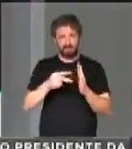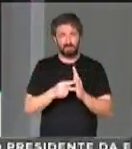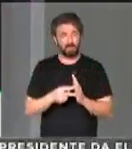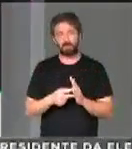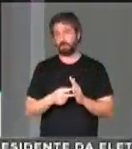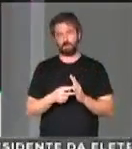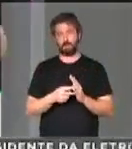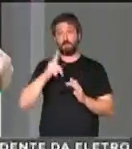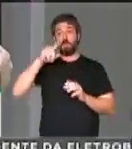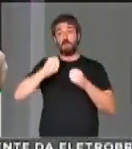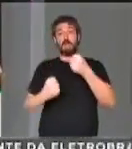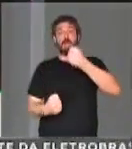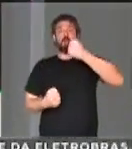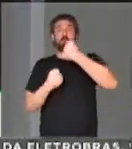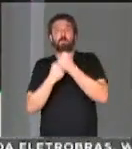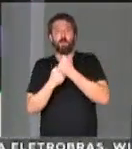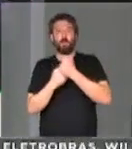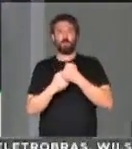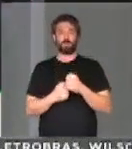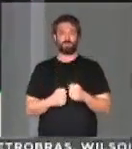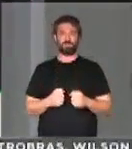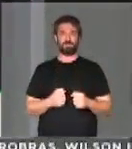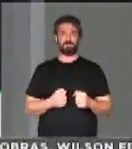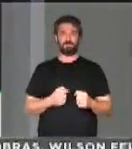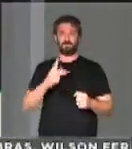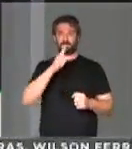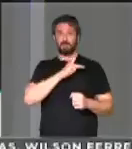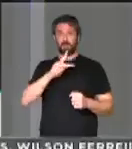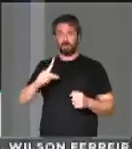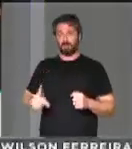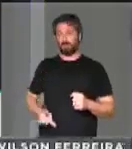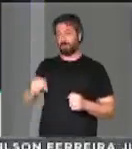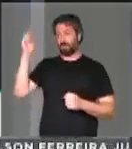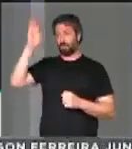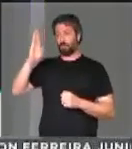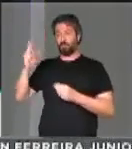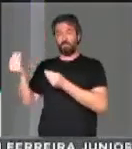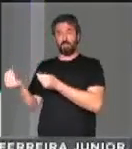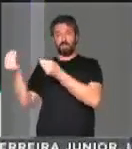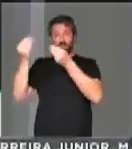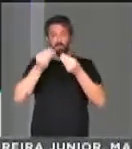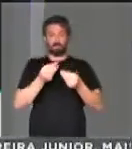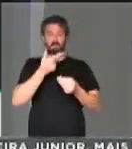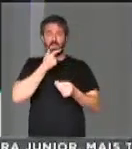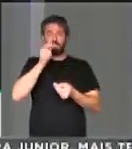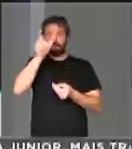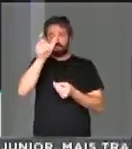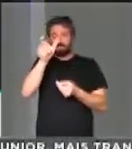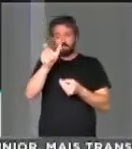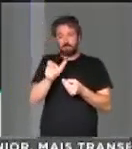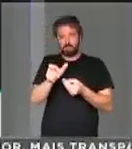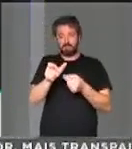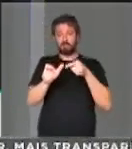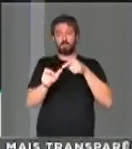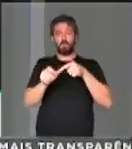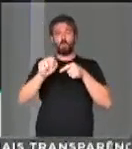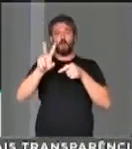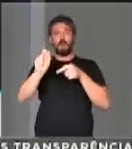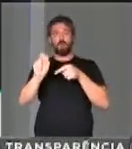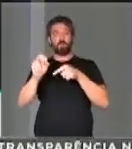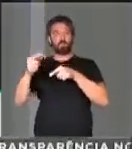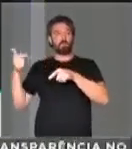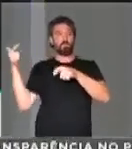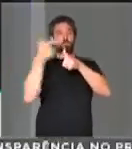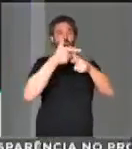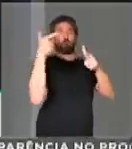Aqui se trata do apoio que o presidente da República vem dando a esses ataques